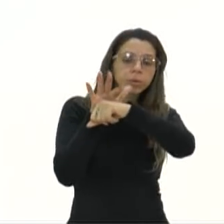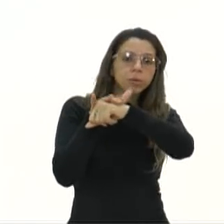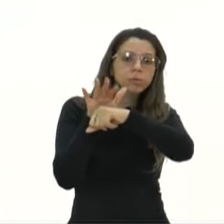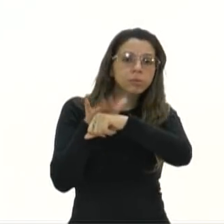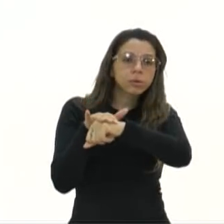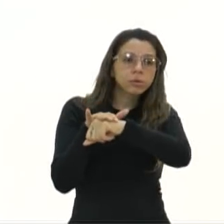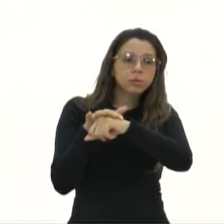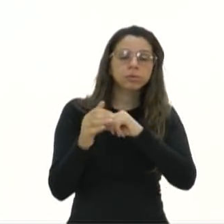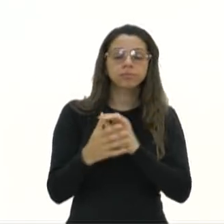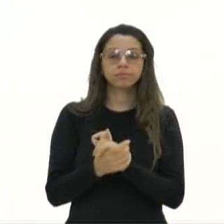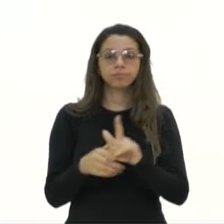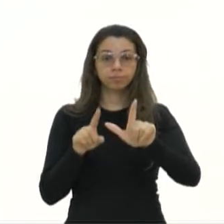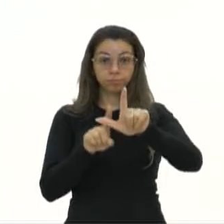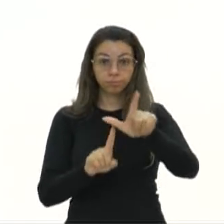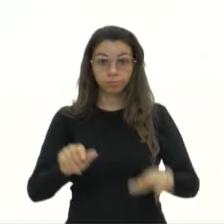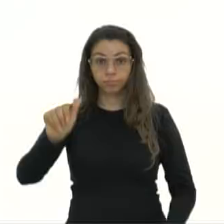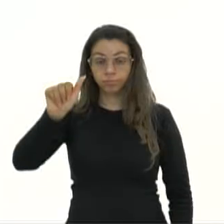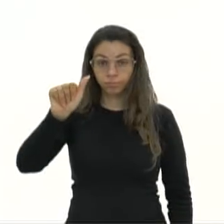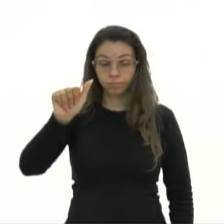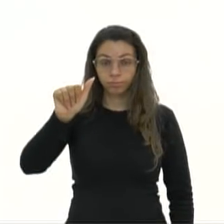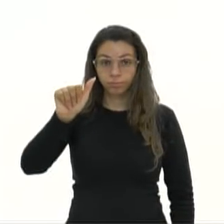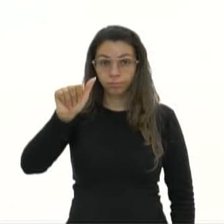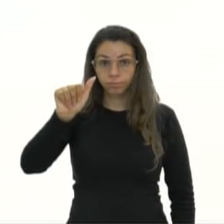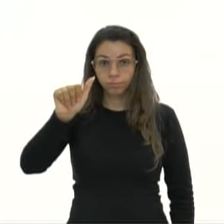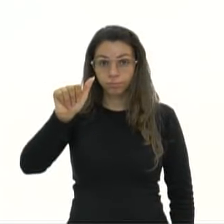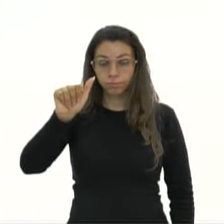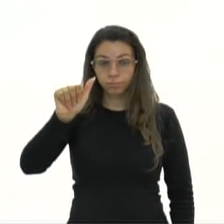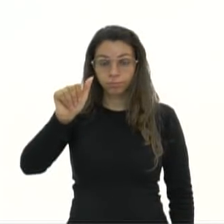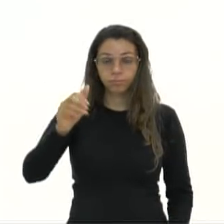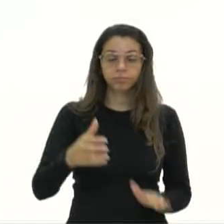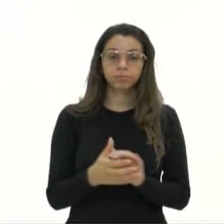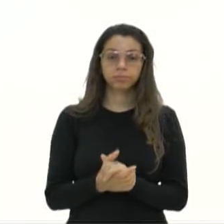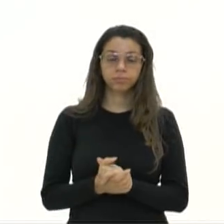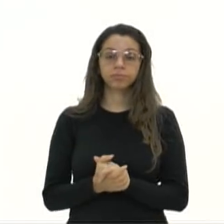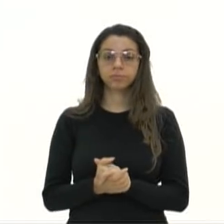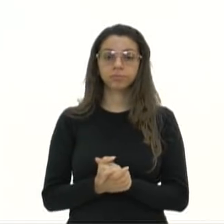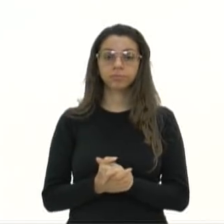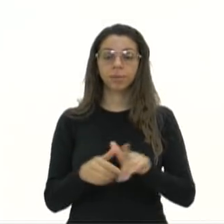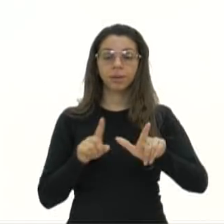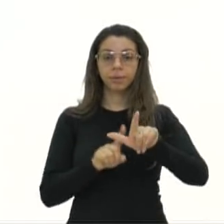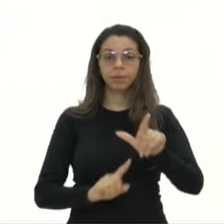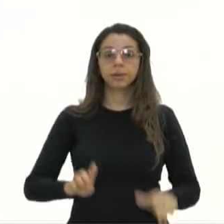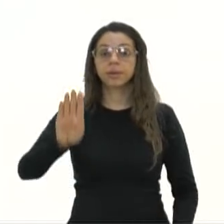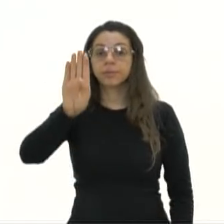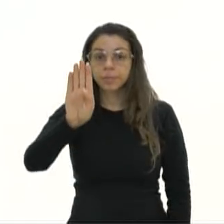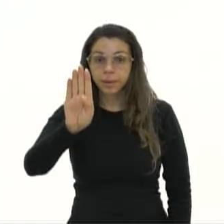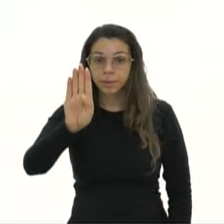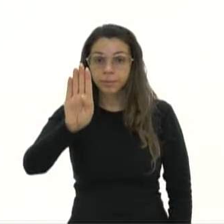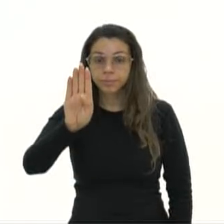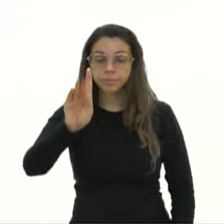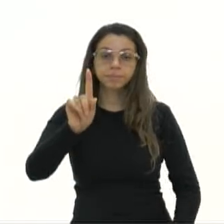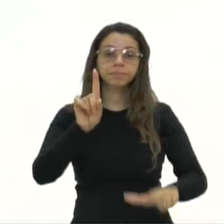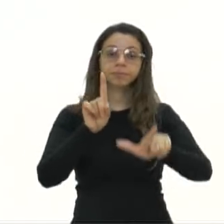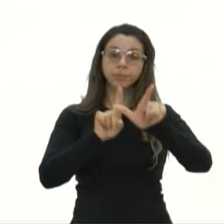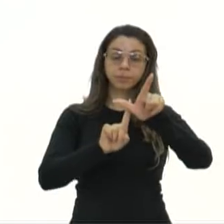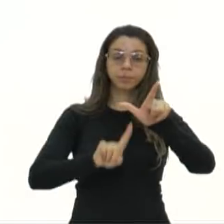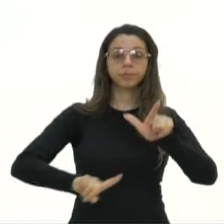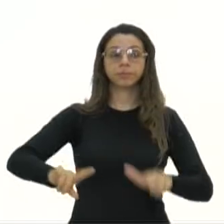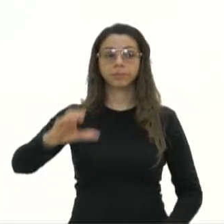distúrbio? Letra A, da miopia. Letra B, da hipermetropia. Da letra C,